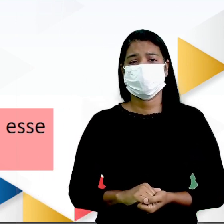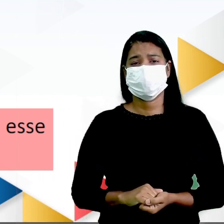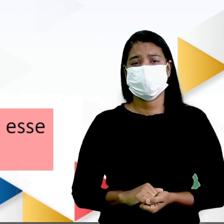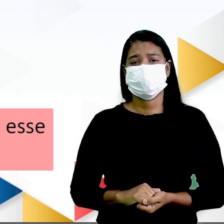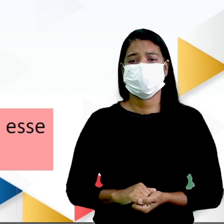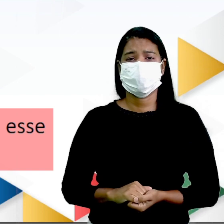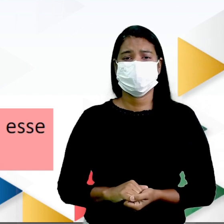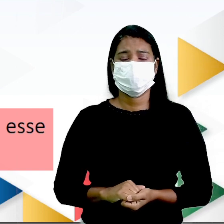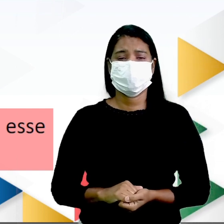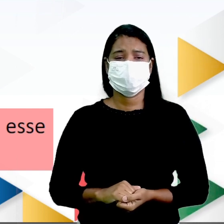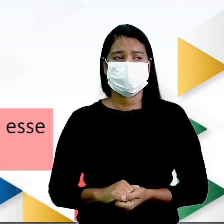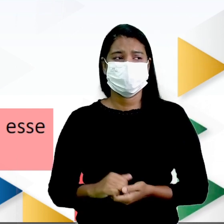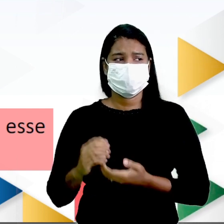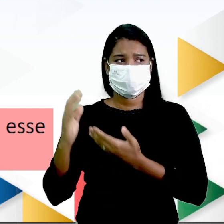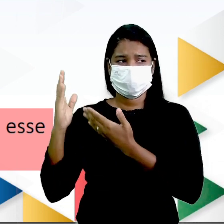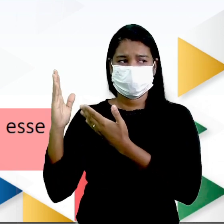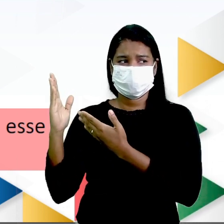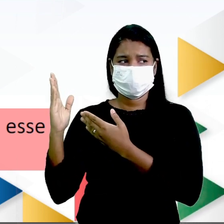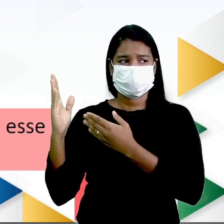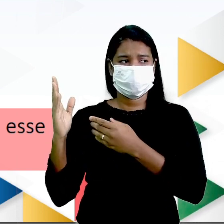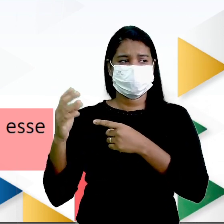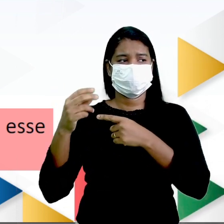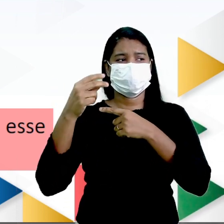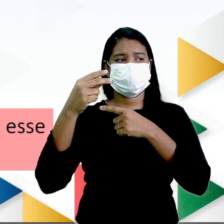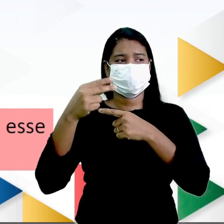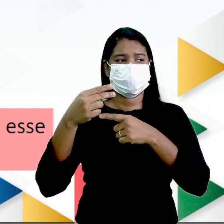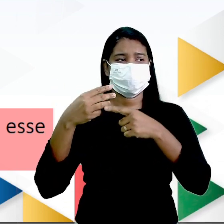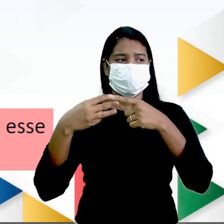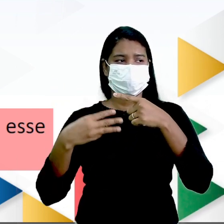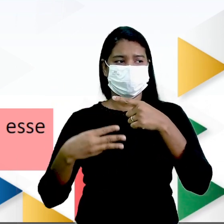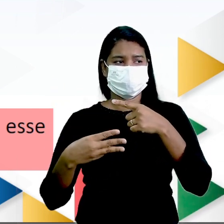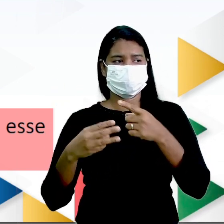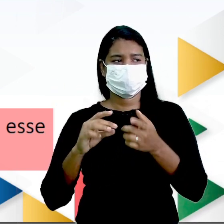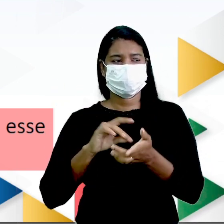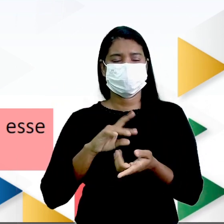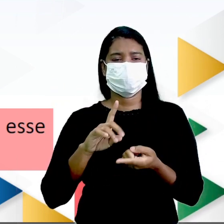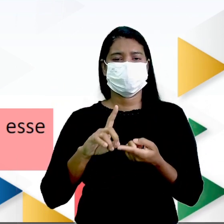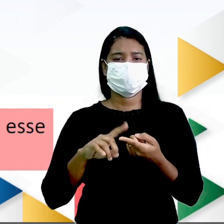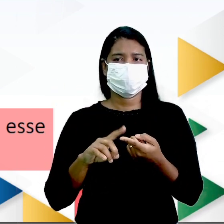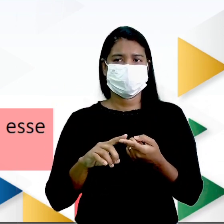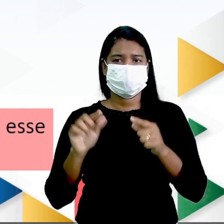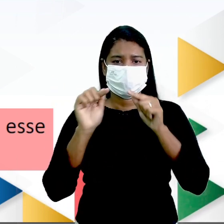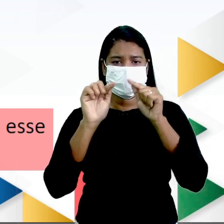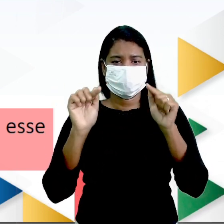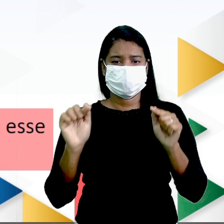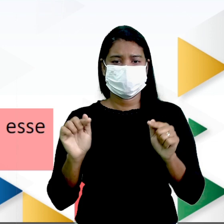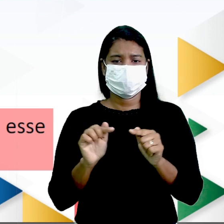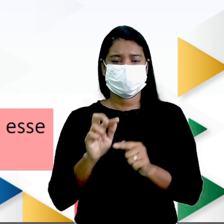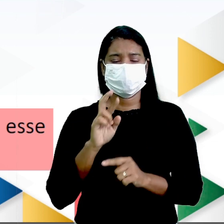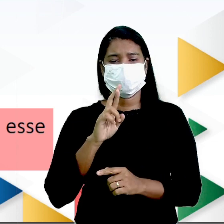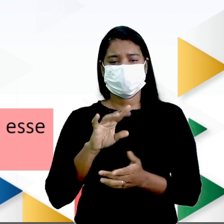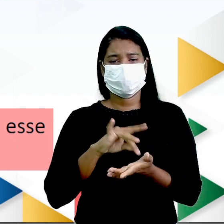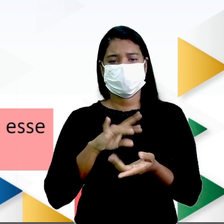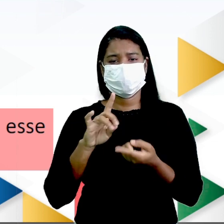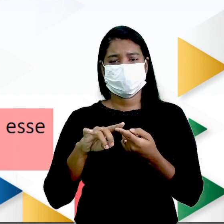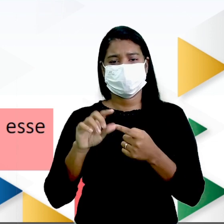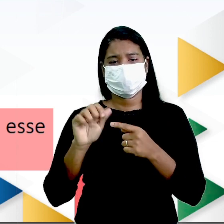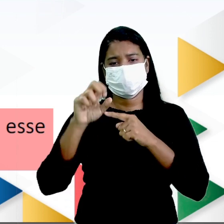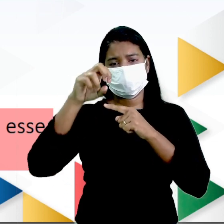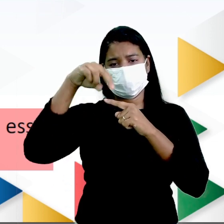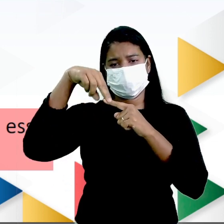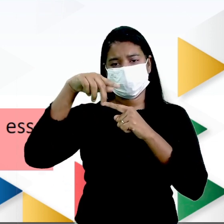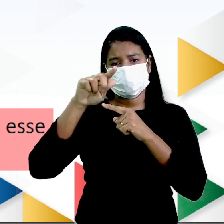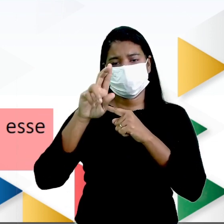cima, 3 na parte de baixo, 5 lados. Ângulos também vão ter 5 ângulos, são correspondentes, tá vendo aí? E